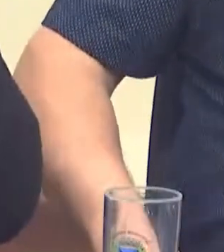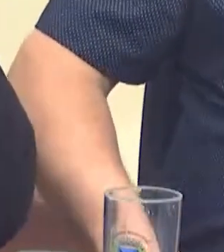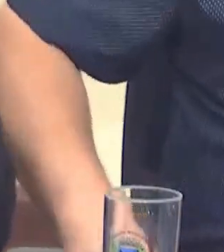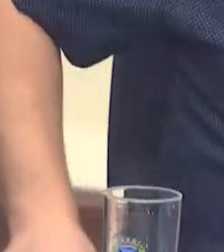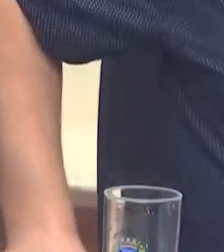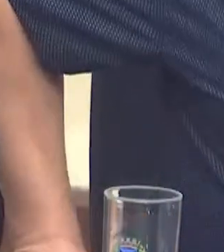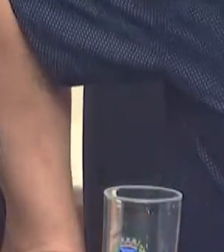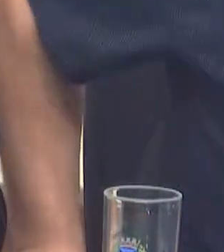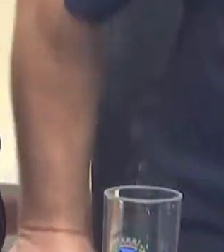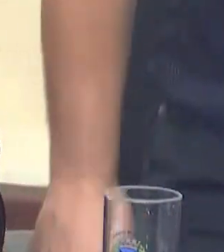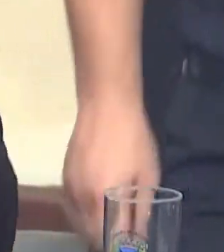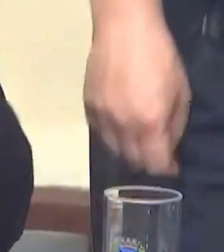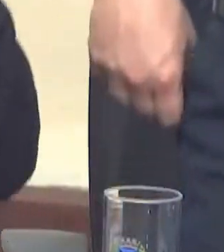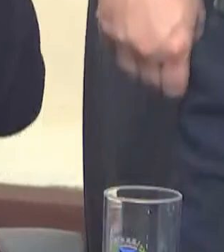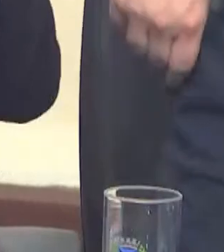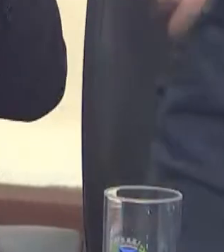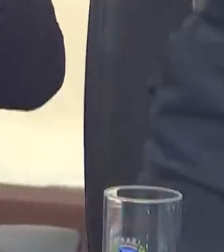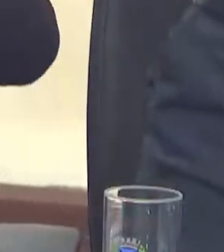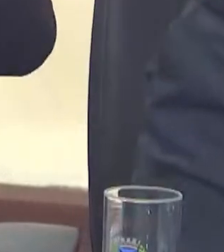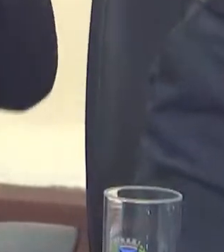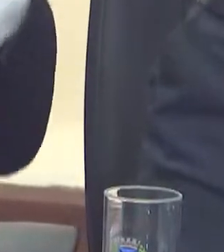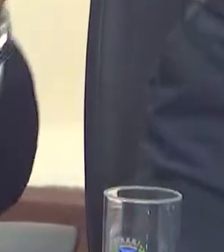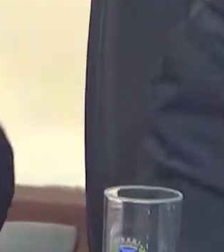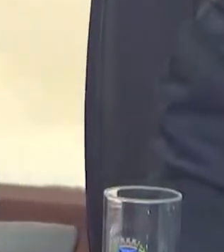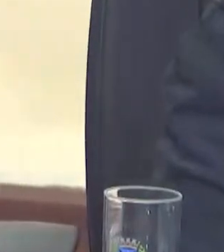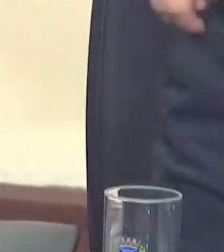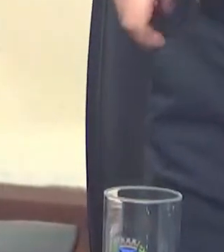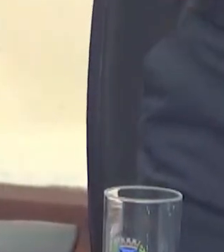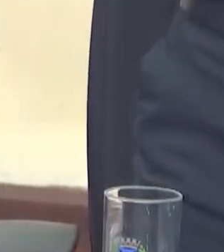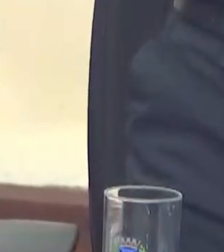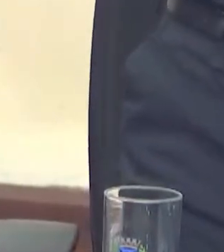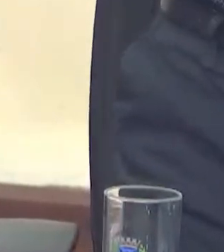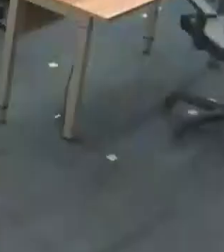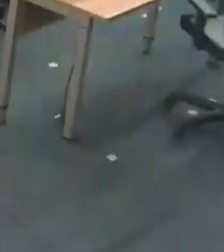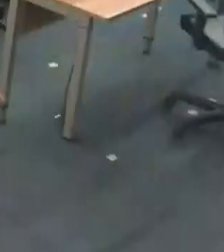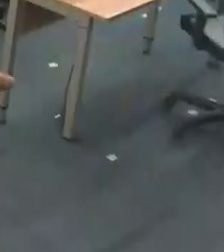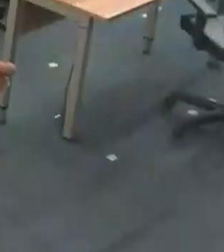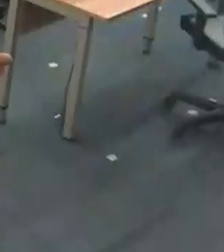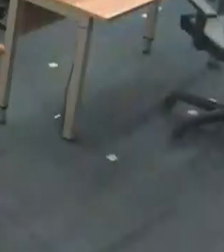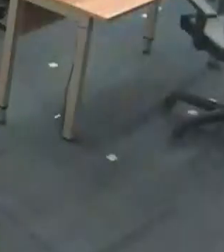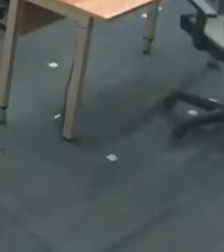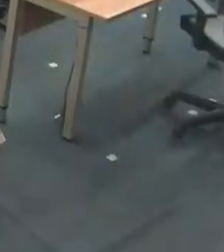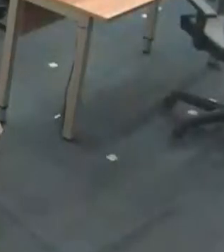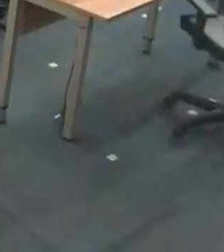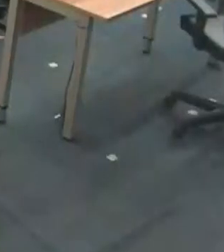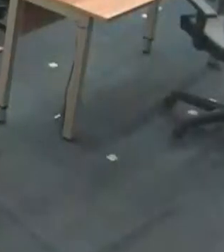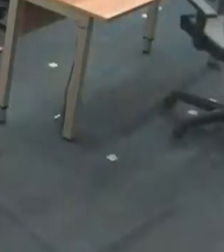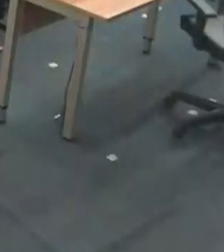tribuna, como você quiser, tá bom? Sente-se à vontade, todos vocês são nossos convidados.